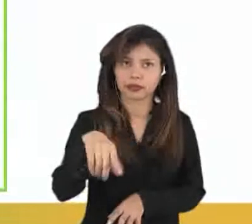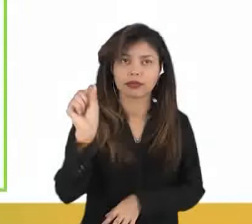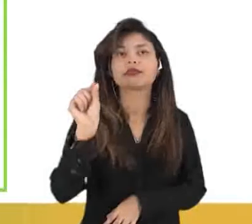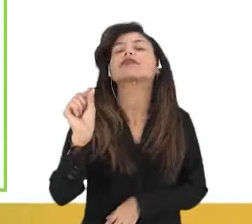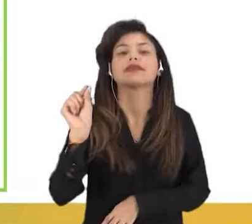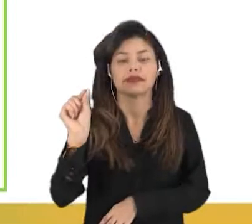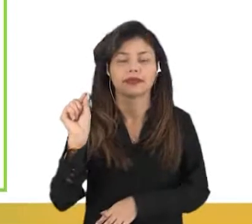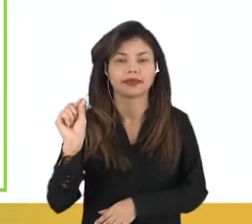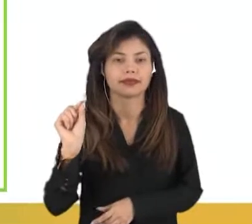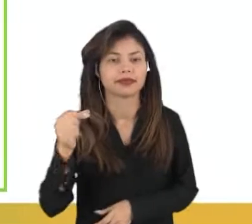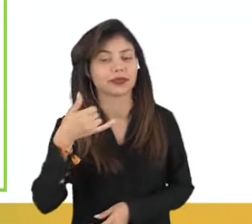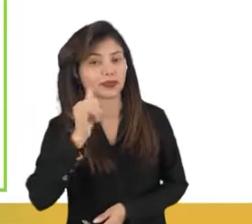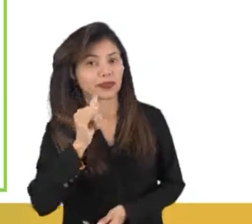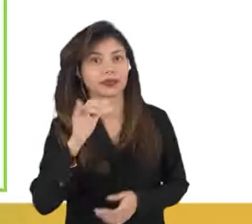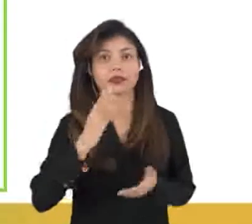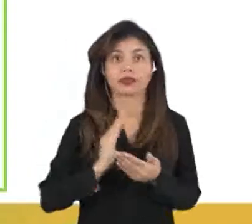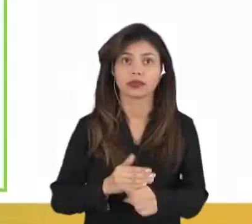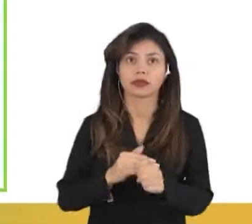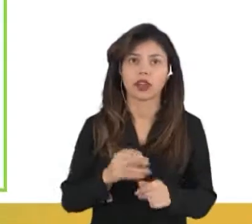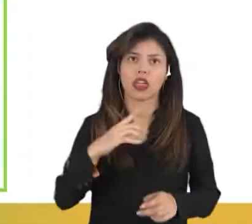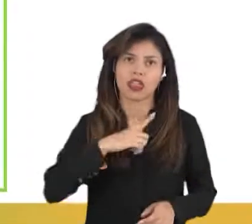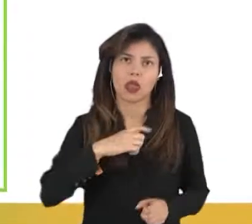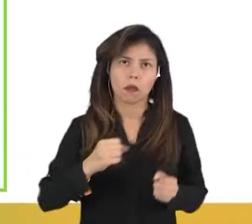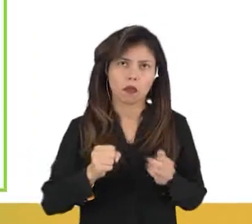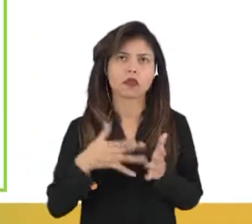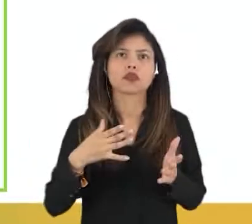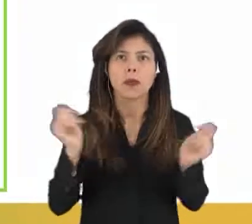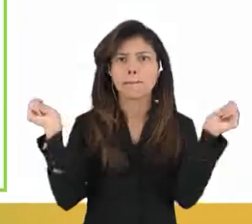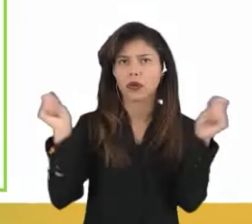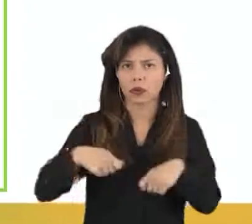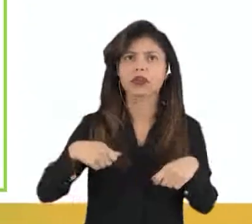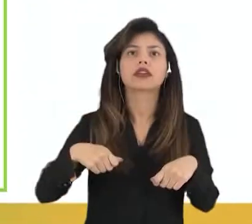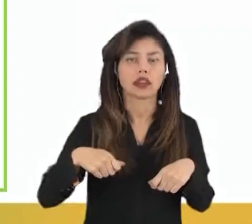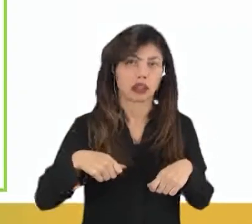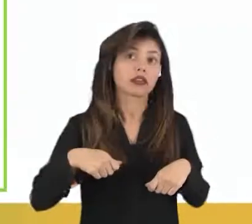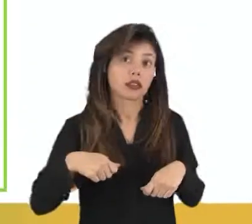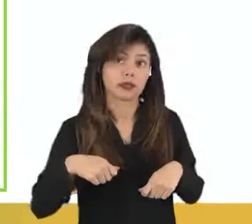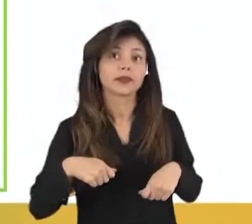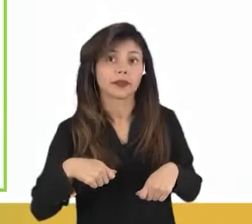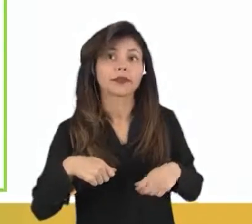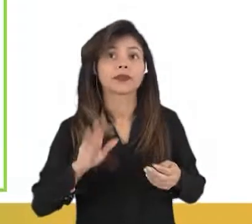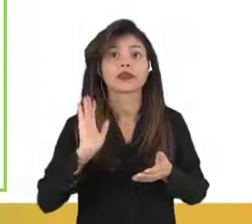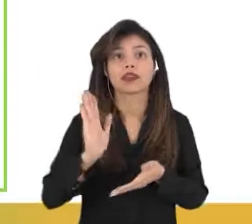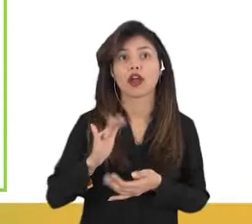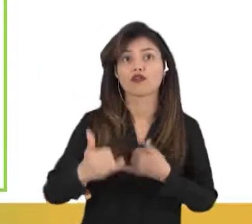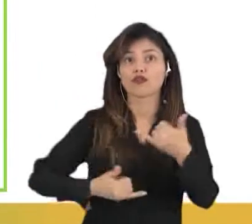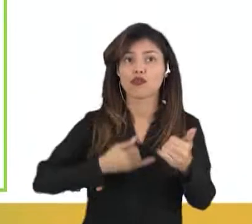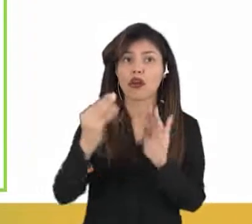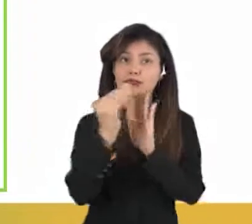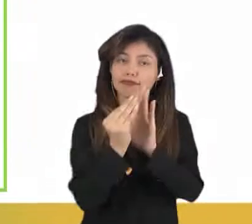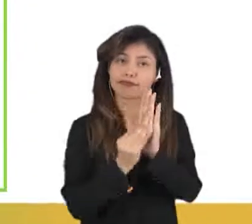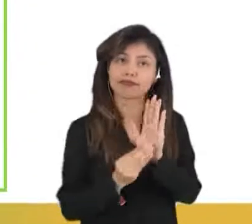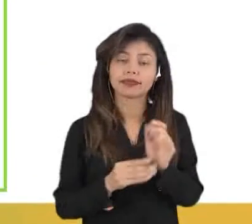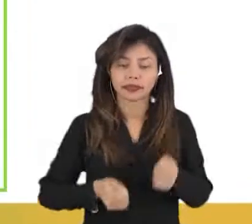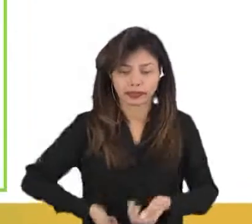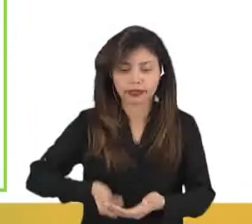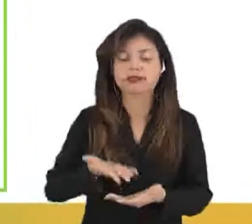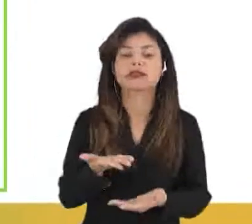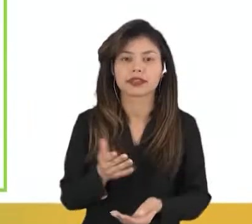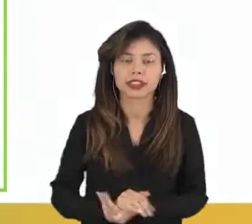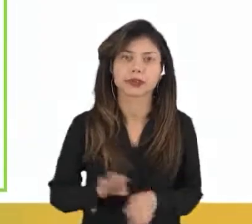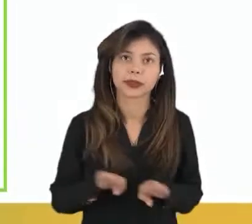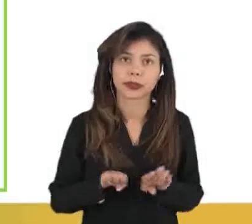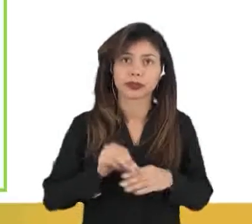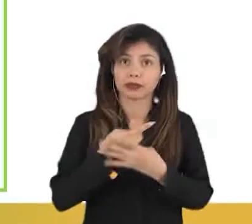ocorrer. Então, nós estamos cercados por probabilidades nas lotéricas, nos jogos de dados, nas cartas, entre